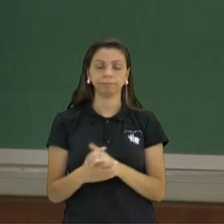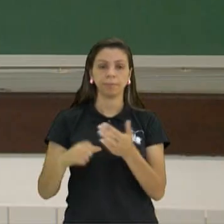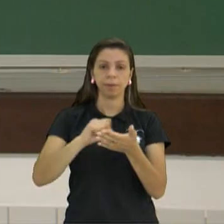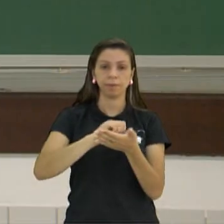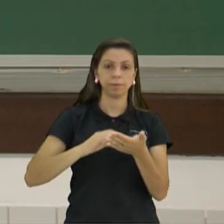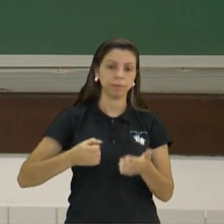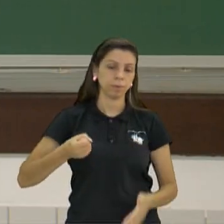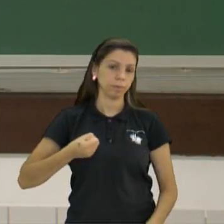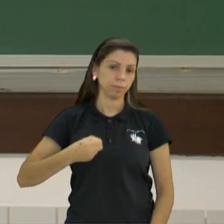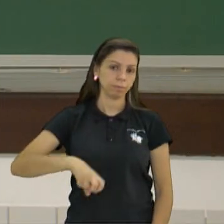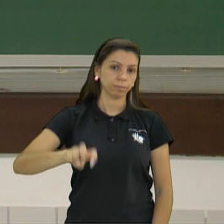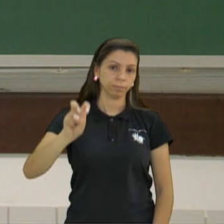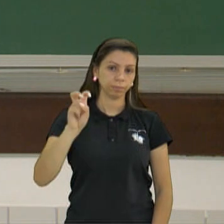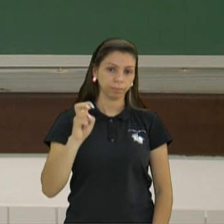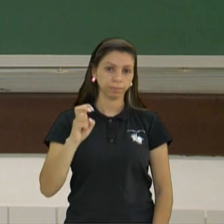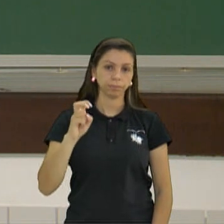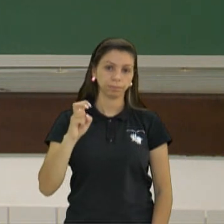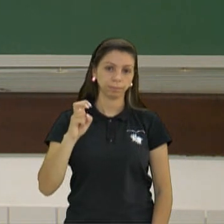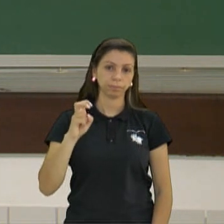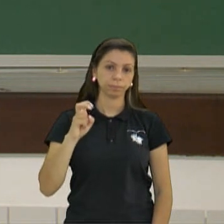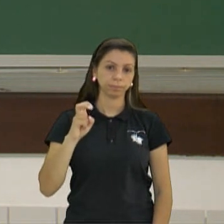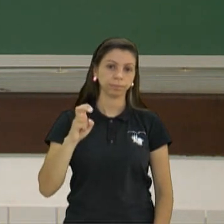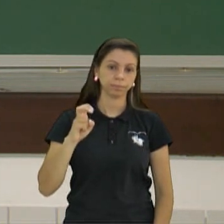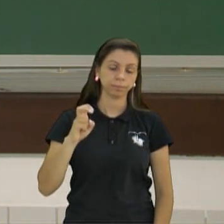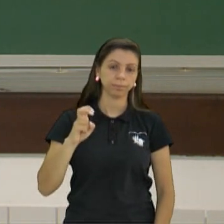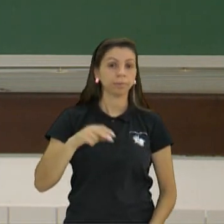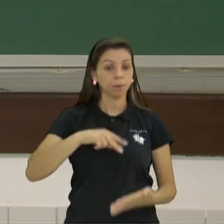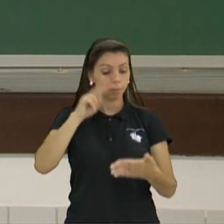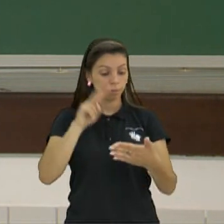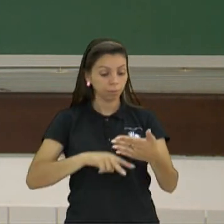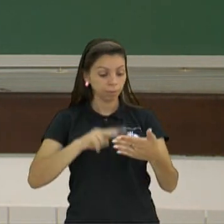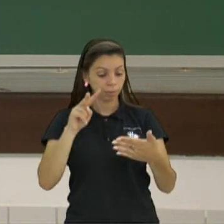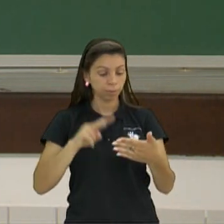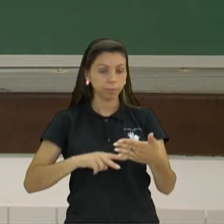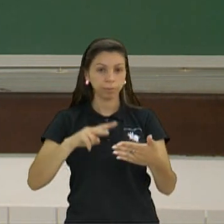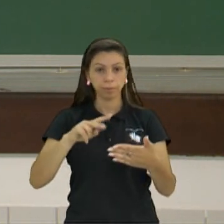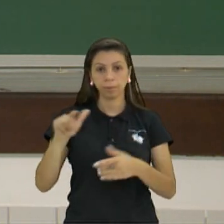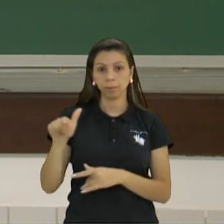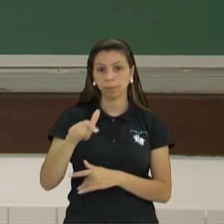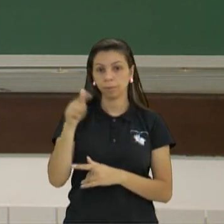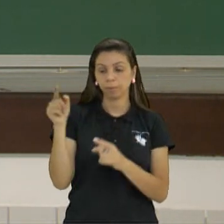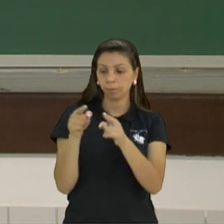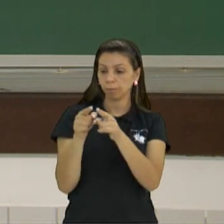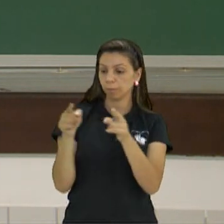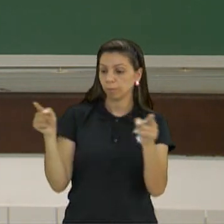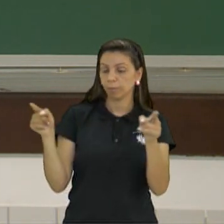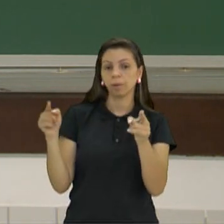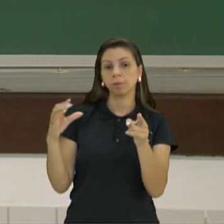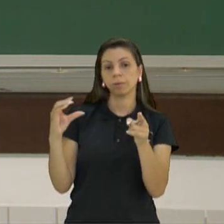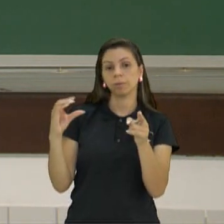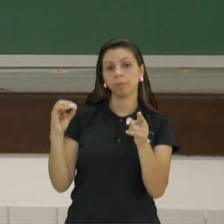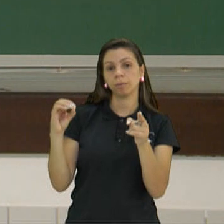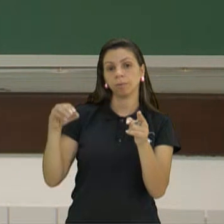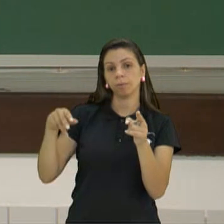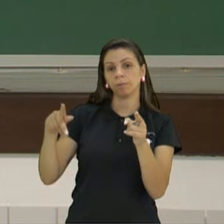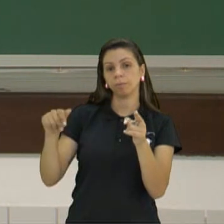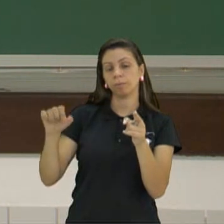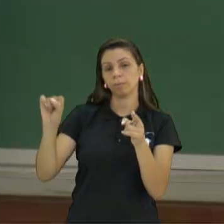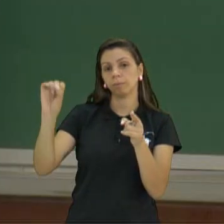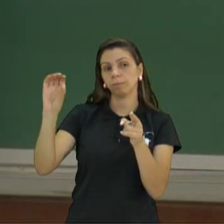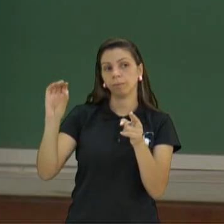Atividade 5, tá? Leia o outro período composto extraído da reportagem